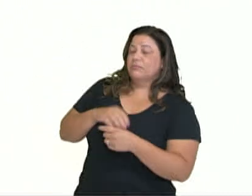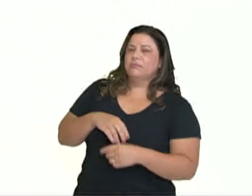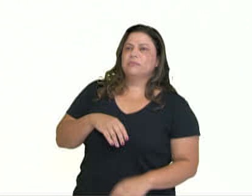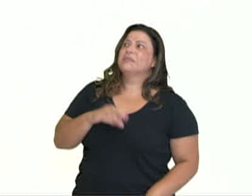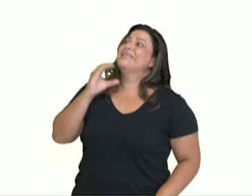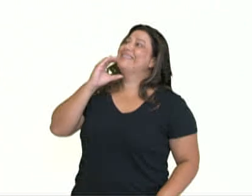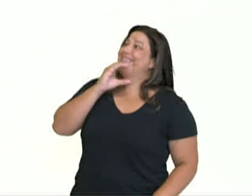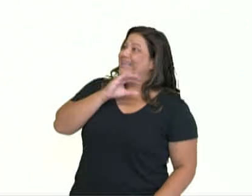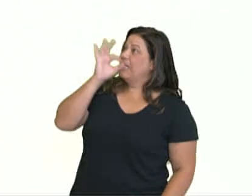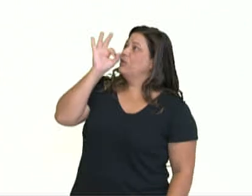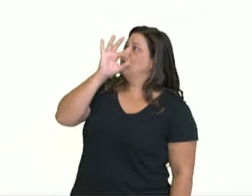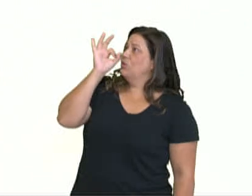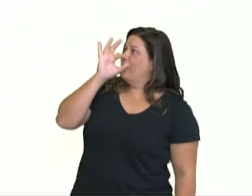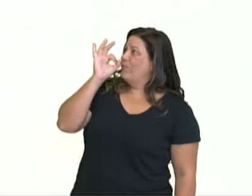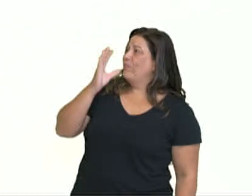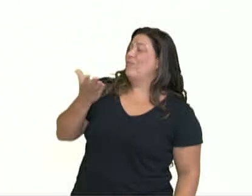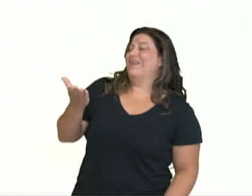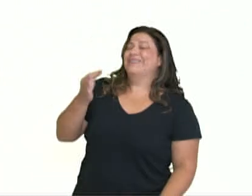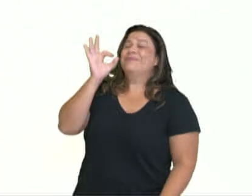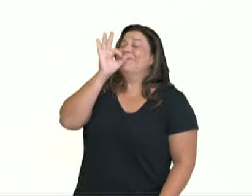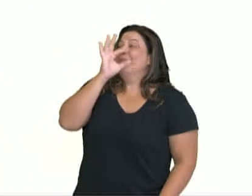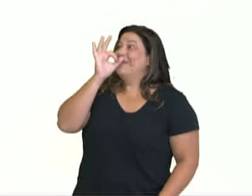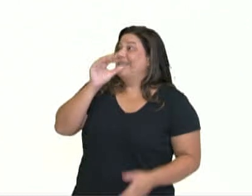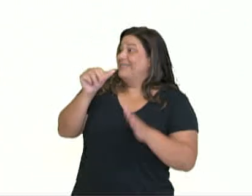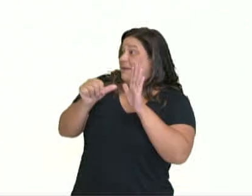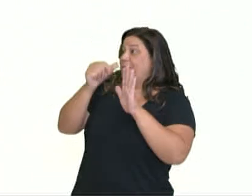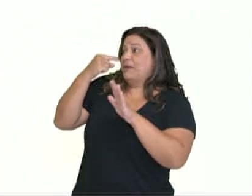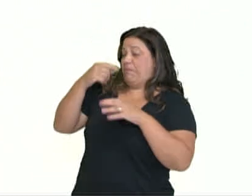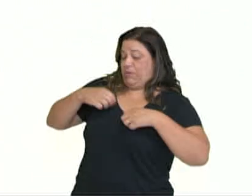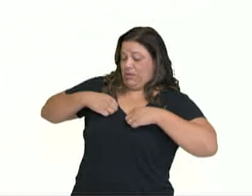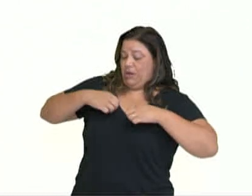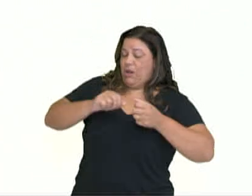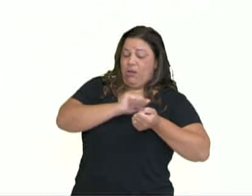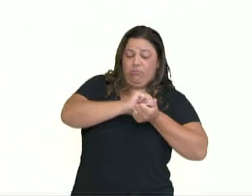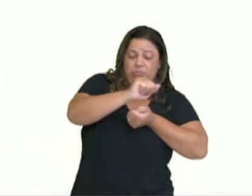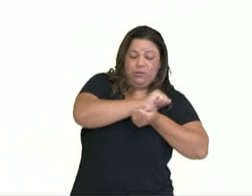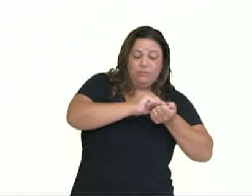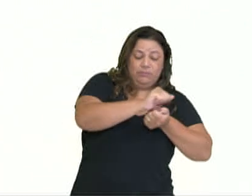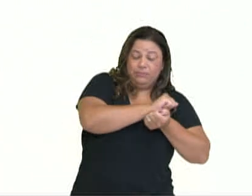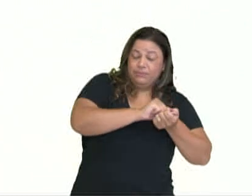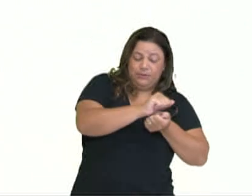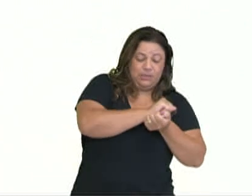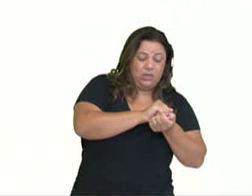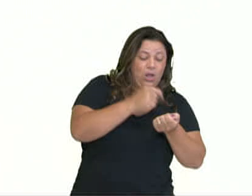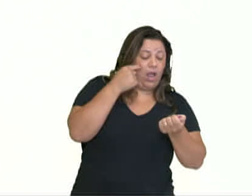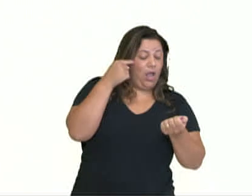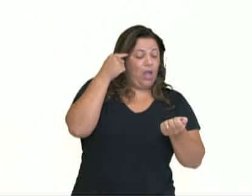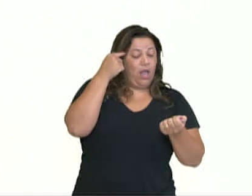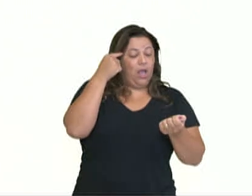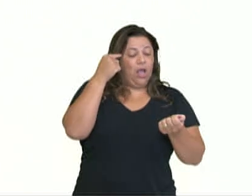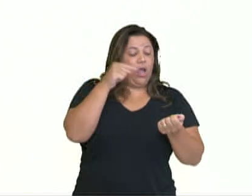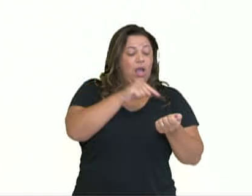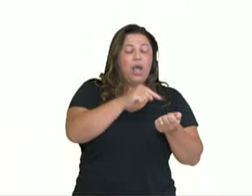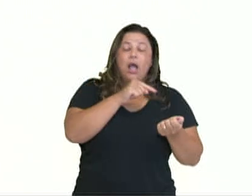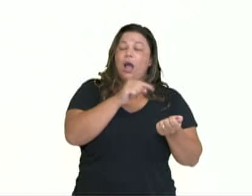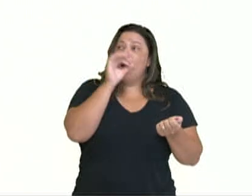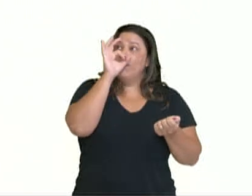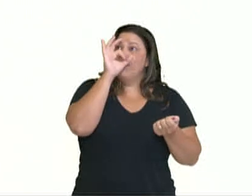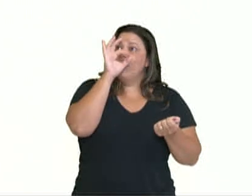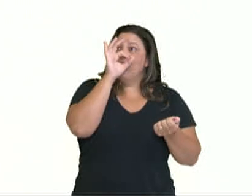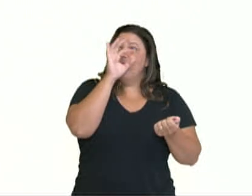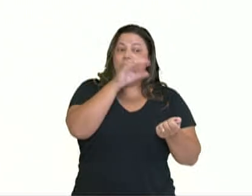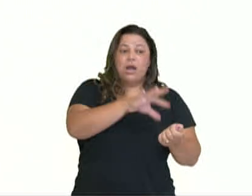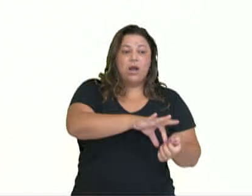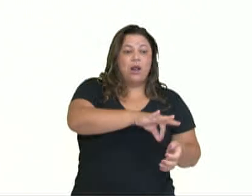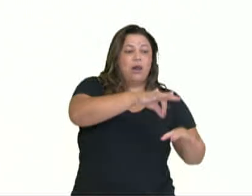e verde. Tão verde que a primeira vez que lavei nele uma peça de roupa, pensei que a roupa fosse